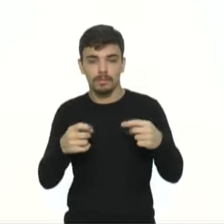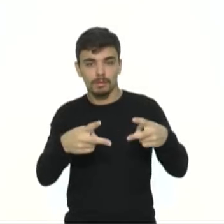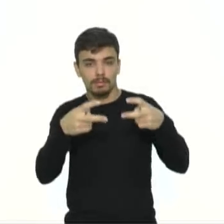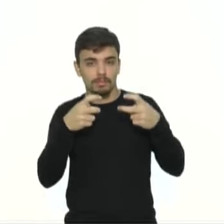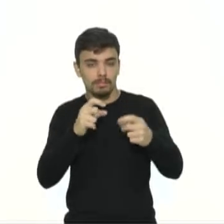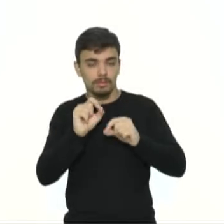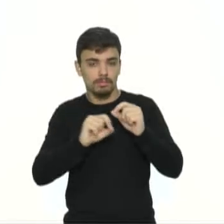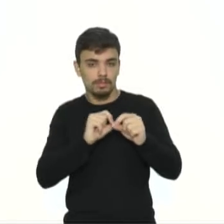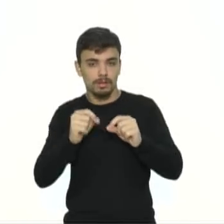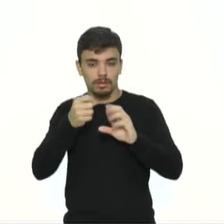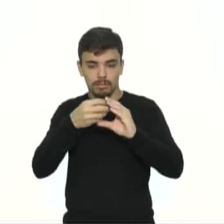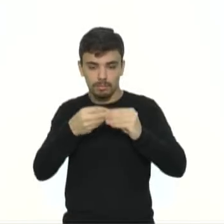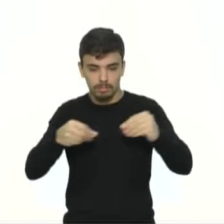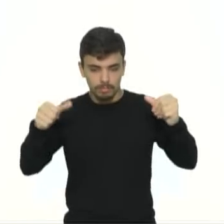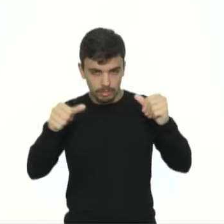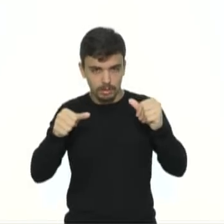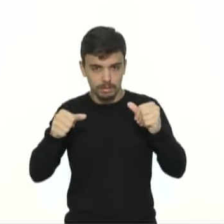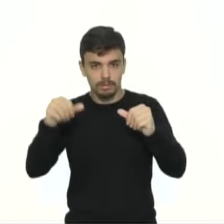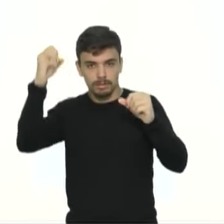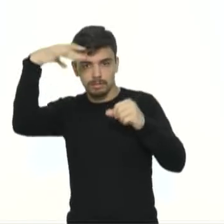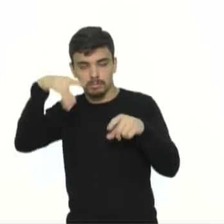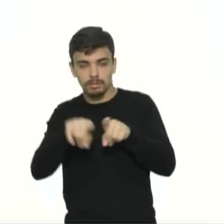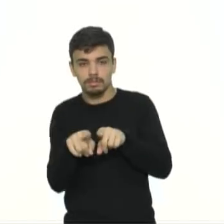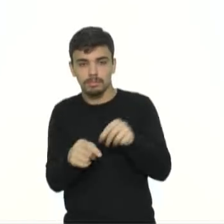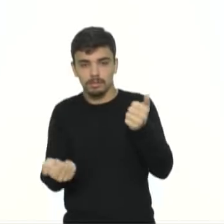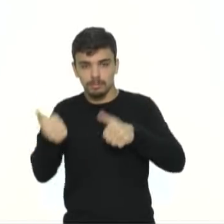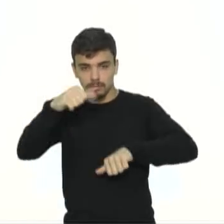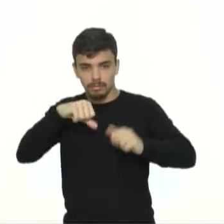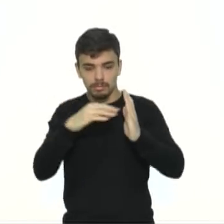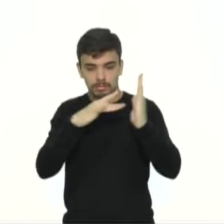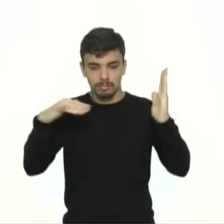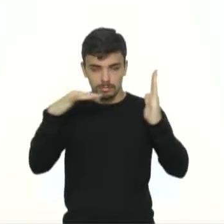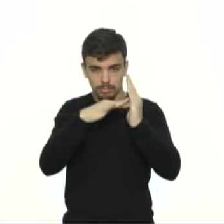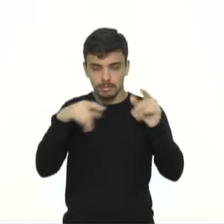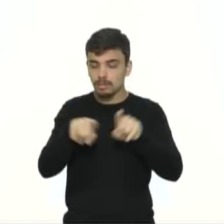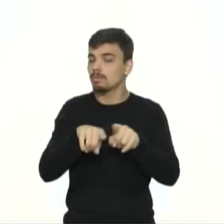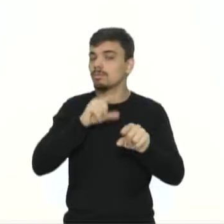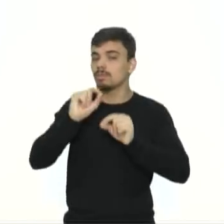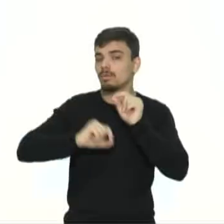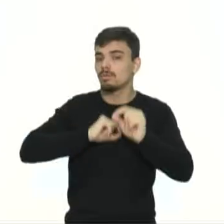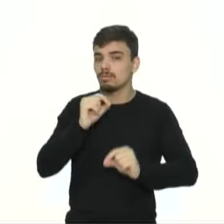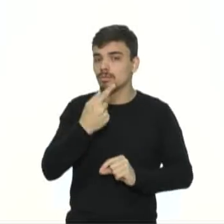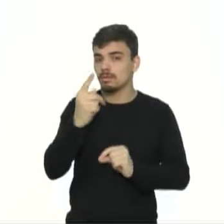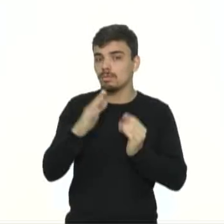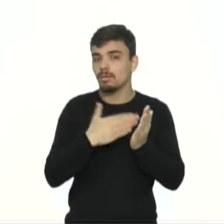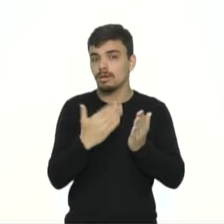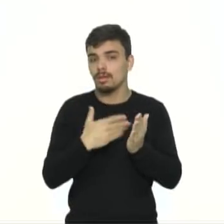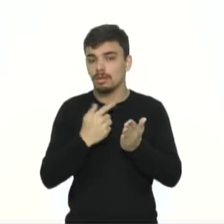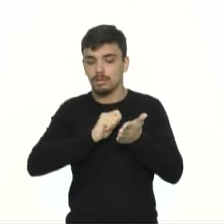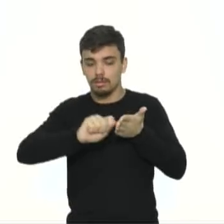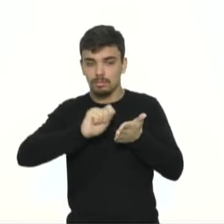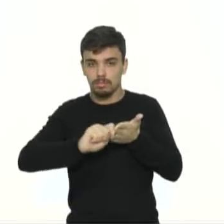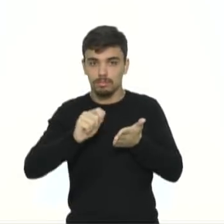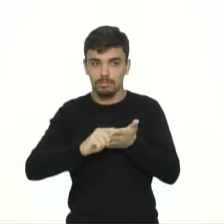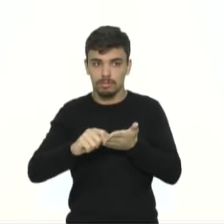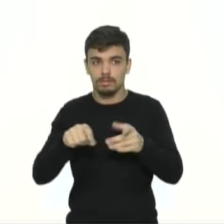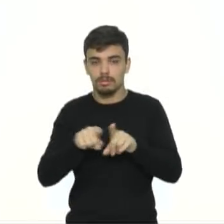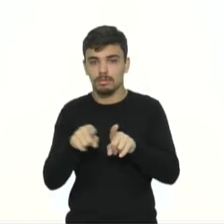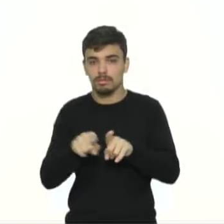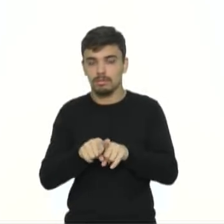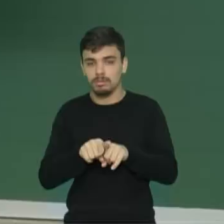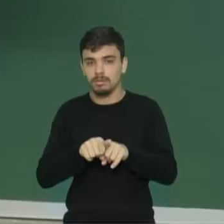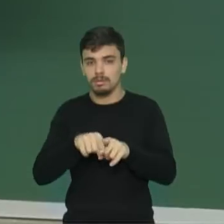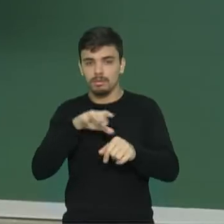as qualidades da luz, vamos conhecer os elementos das ondas novamente e, é óbvio, o seu caderno para as anotações,